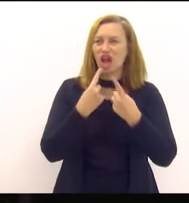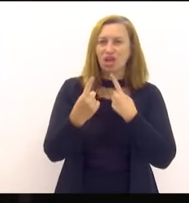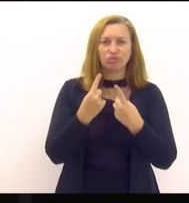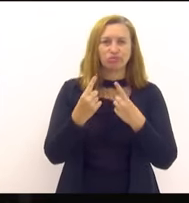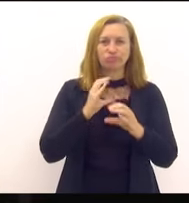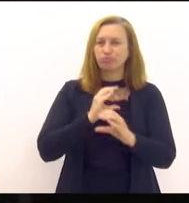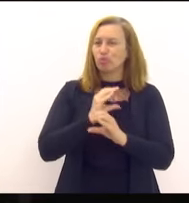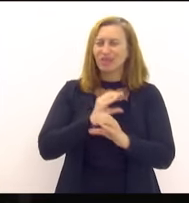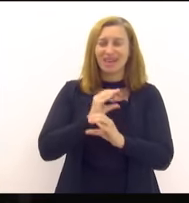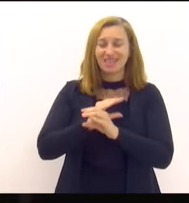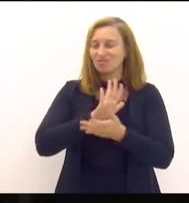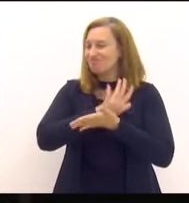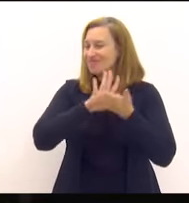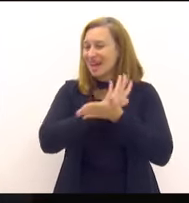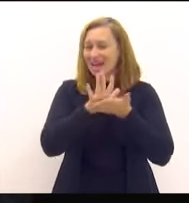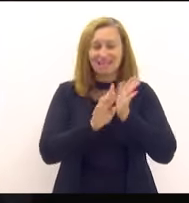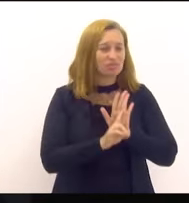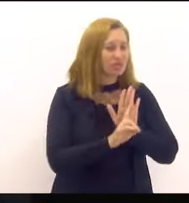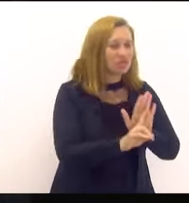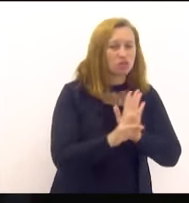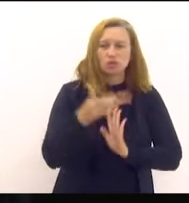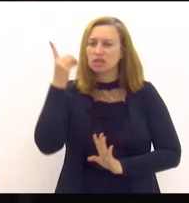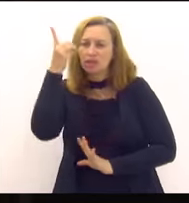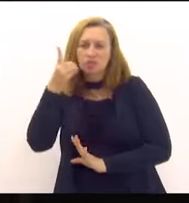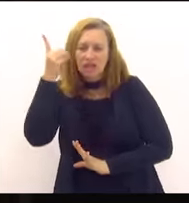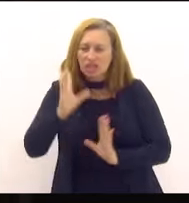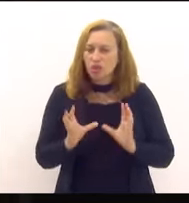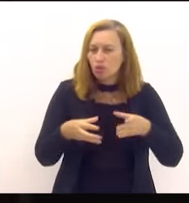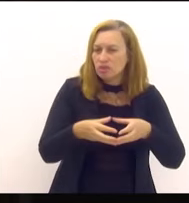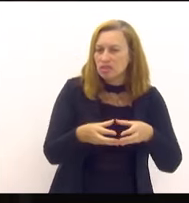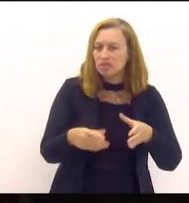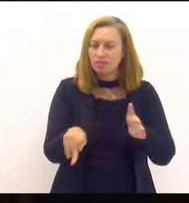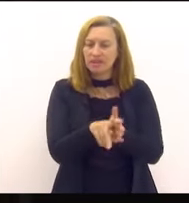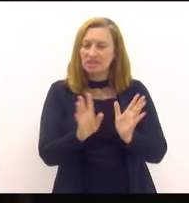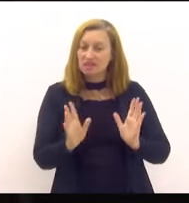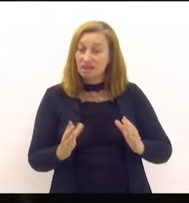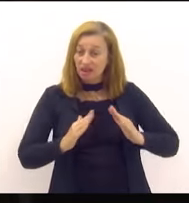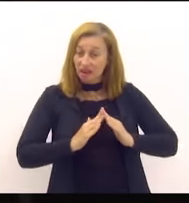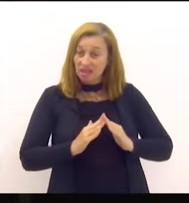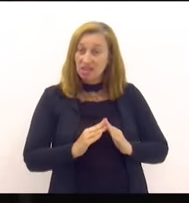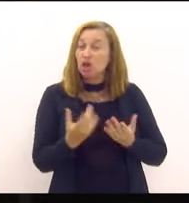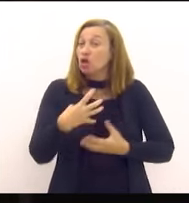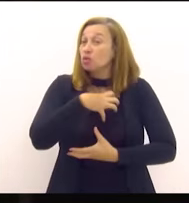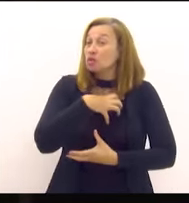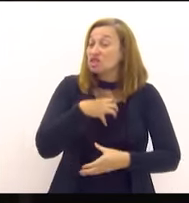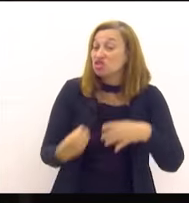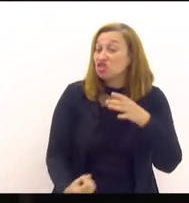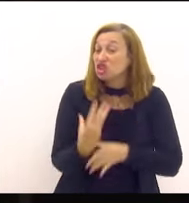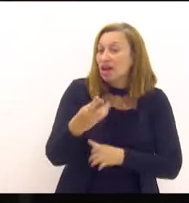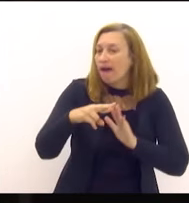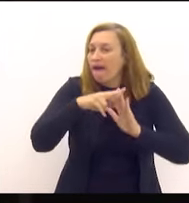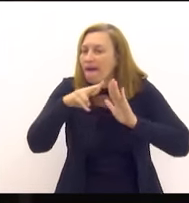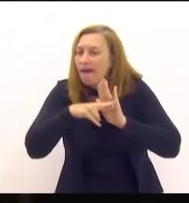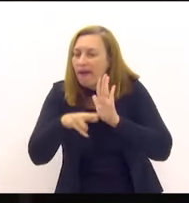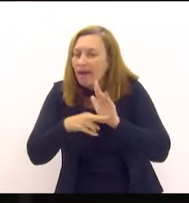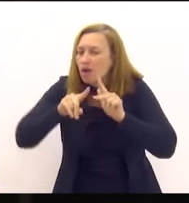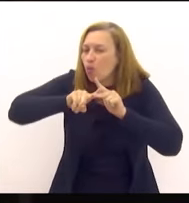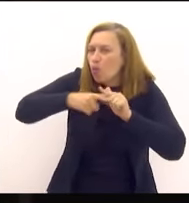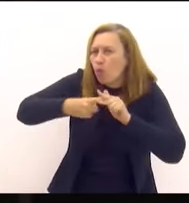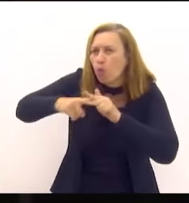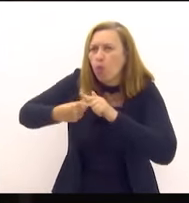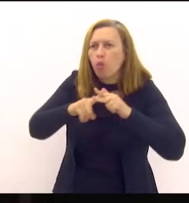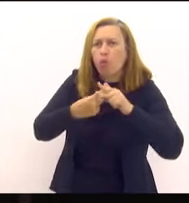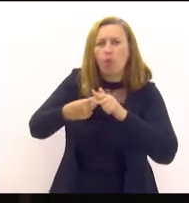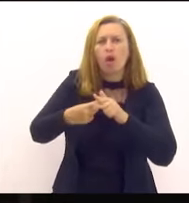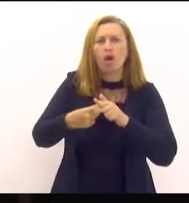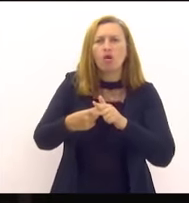com as representações, com os deputados, com as comissões dessa casa, no sentido de criar um regramento, uma regulamentação,